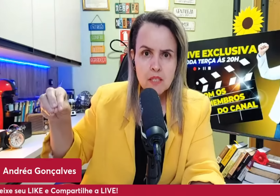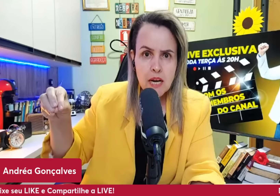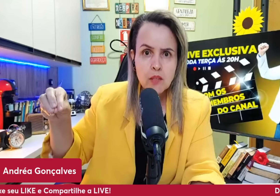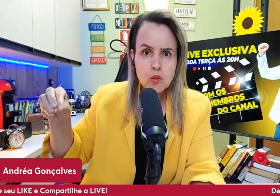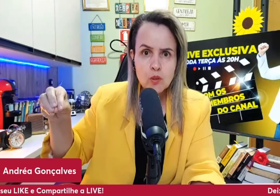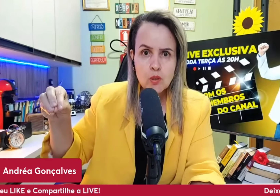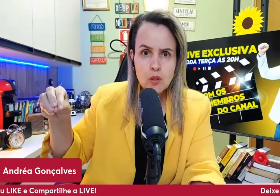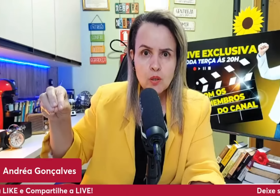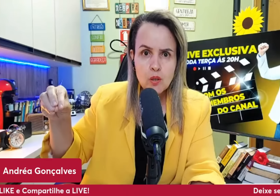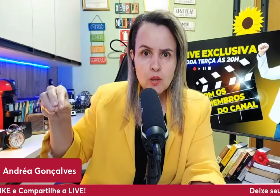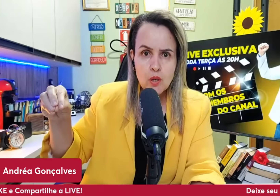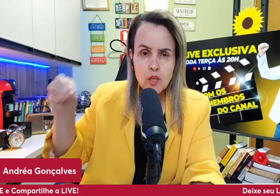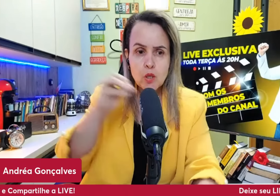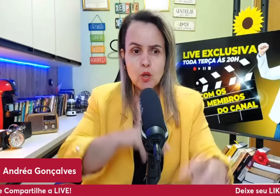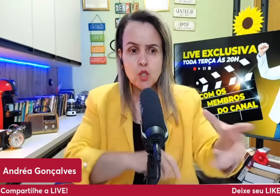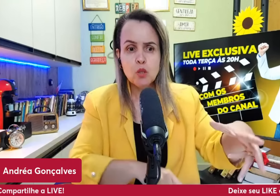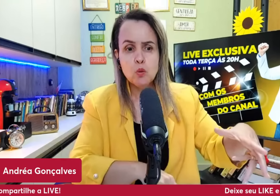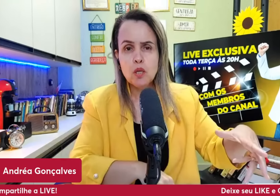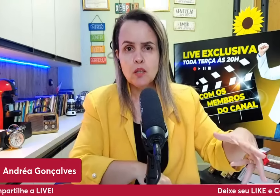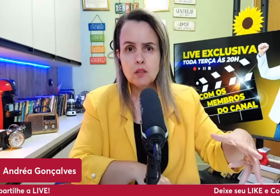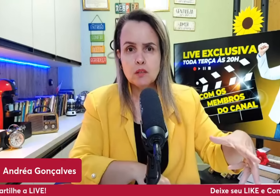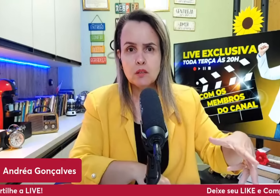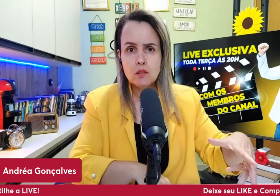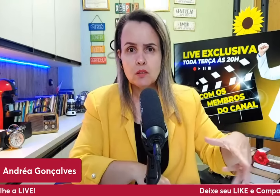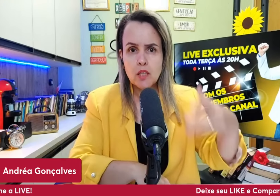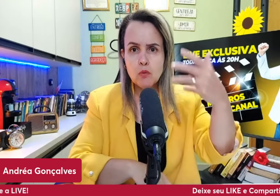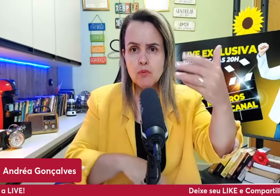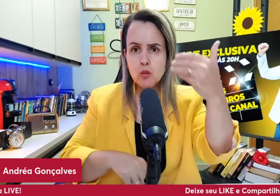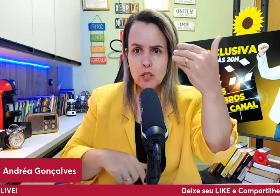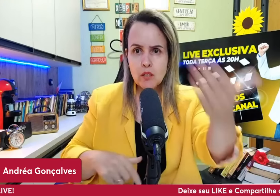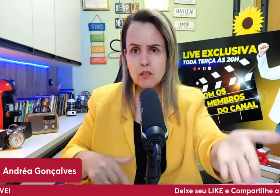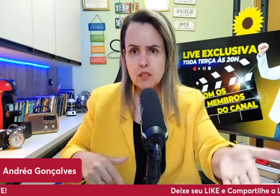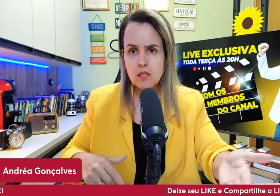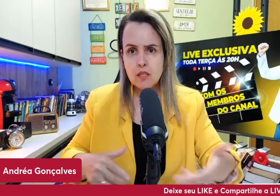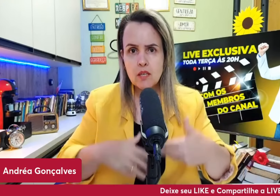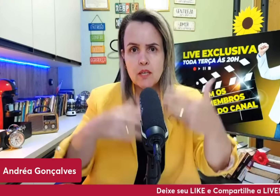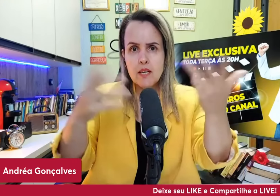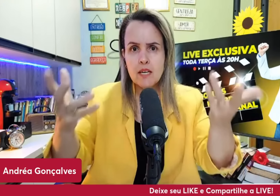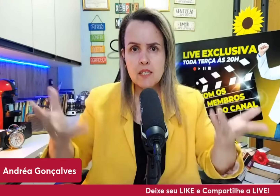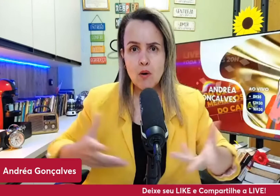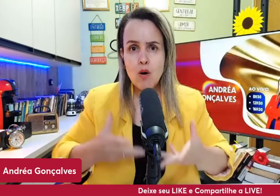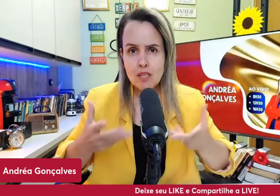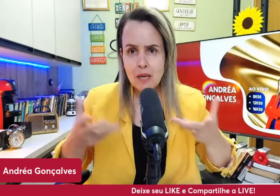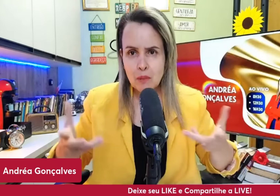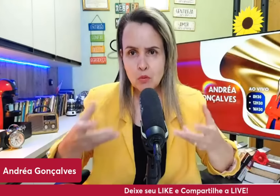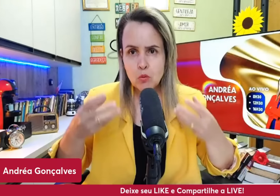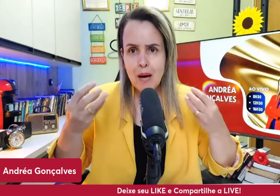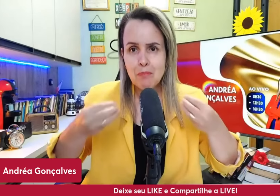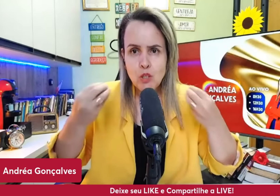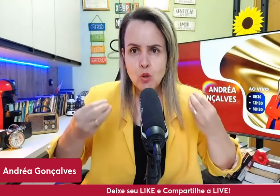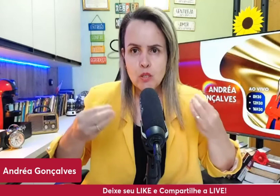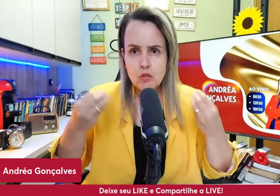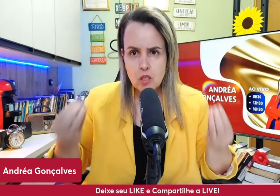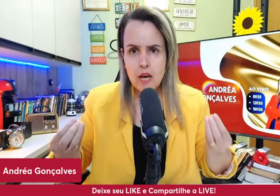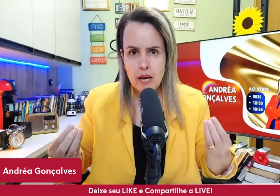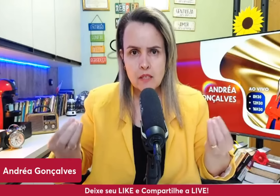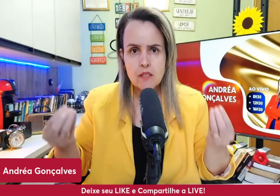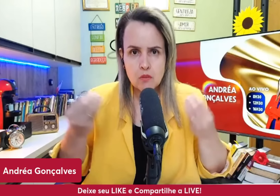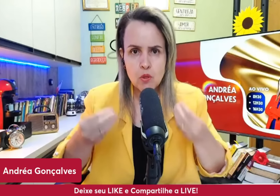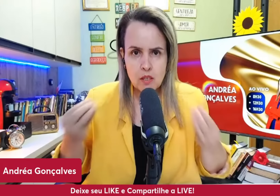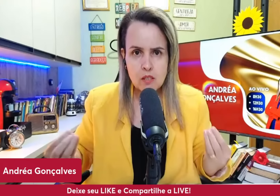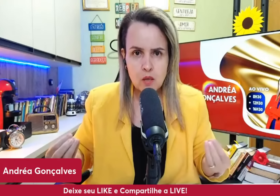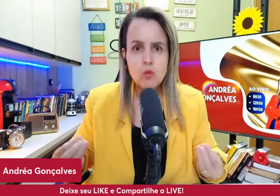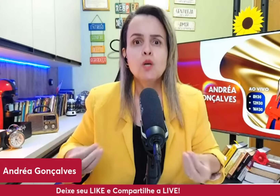sistema carcerário e hoje Lula tem uma vitória dantesca em relação a orçamento a bilhões de